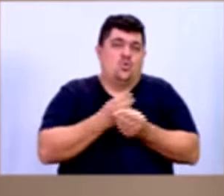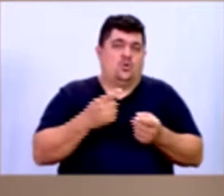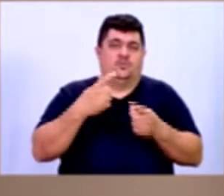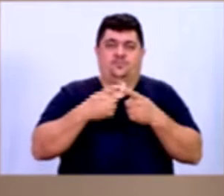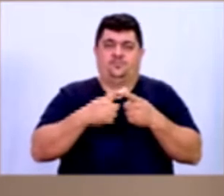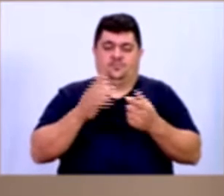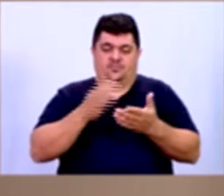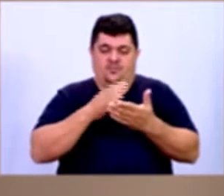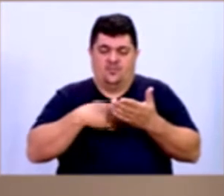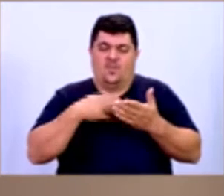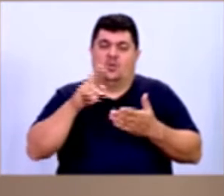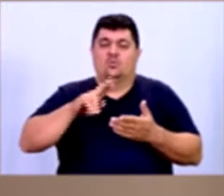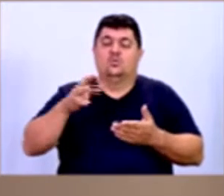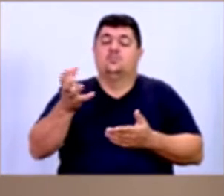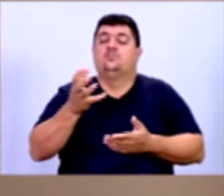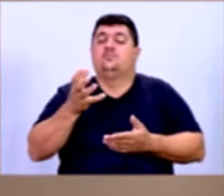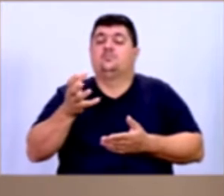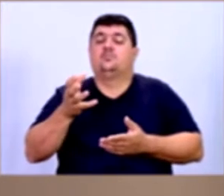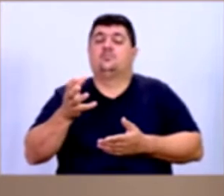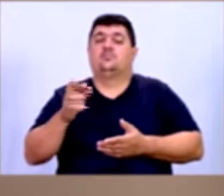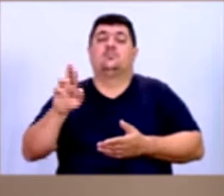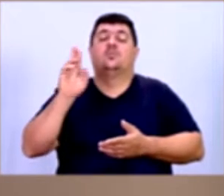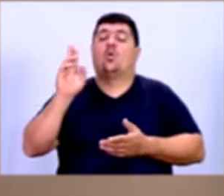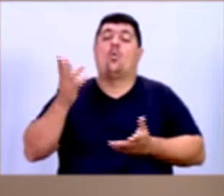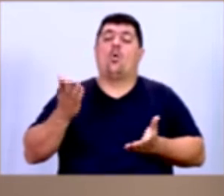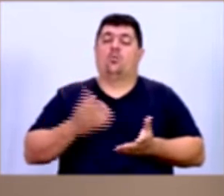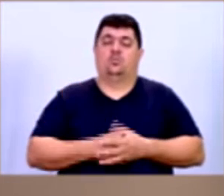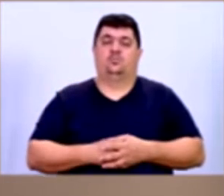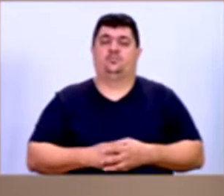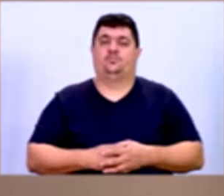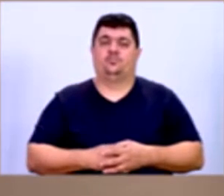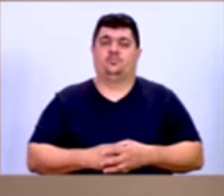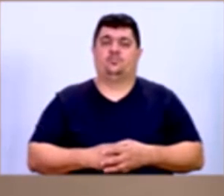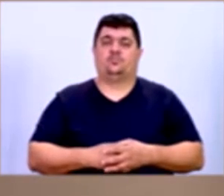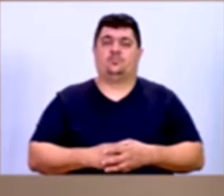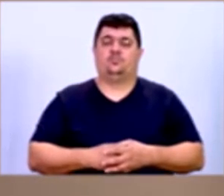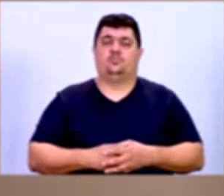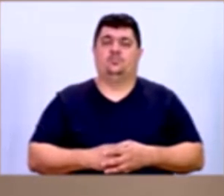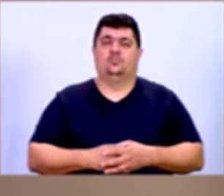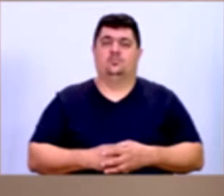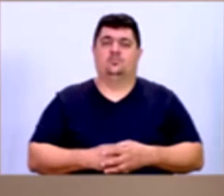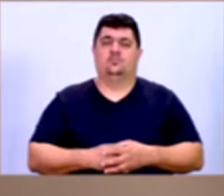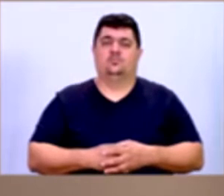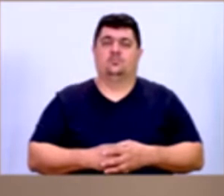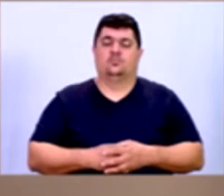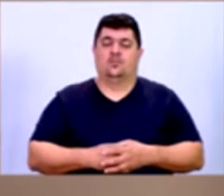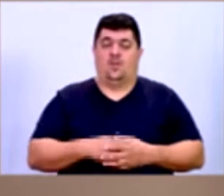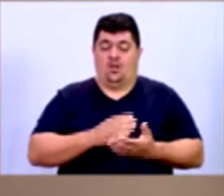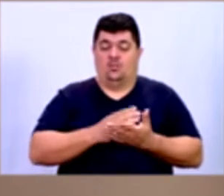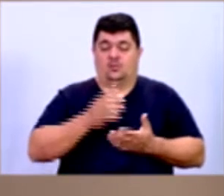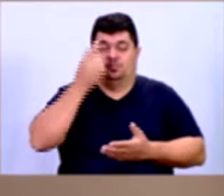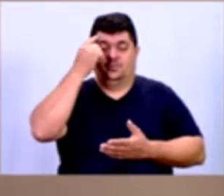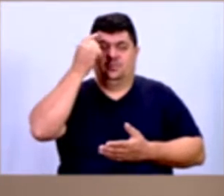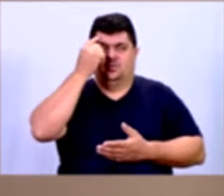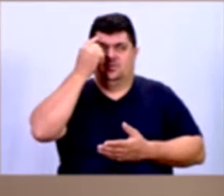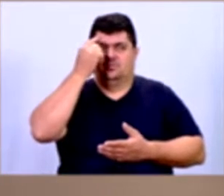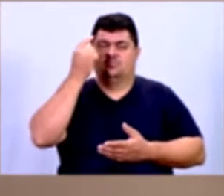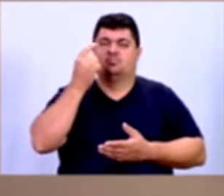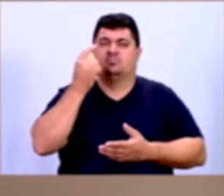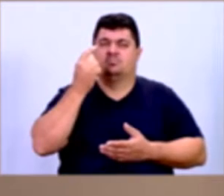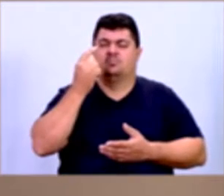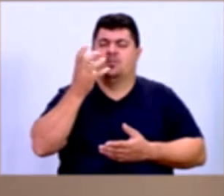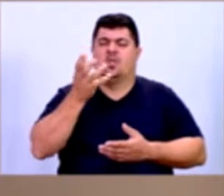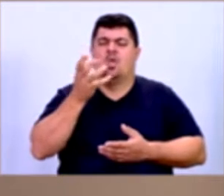de livro que deveria ser utilizado. A partir dessa forma, nós vamos pensar que critérios deveria